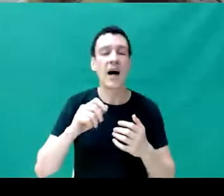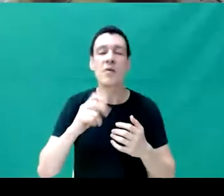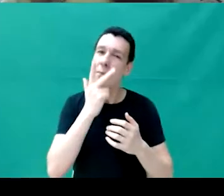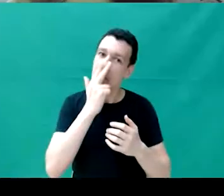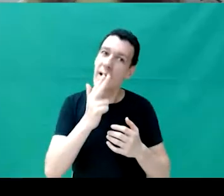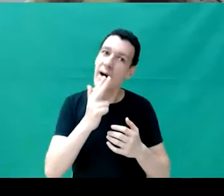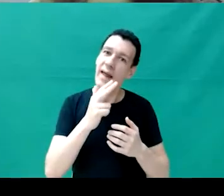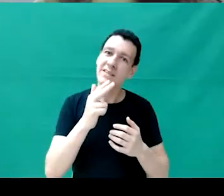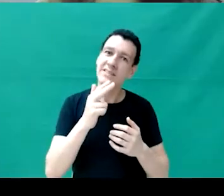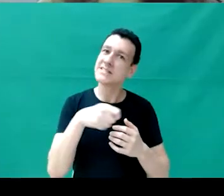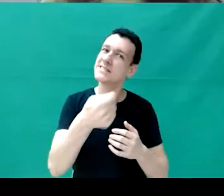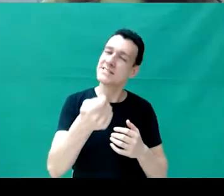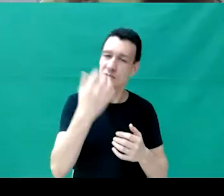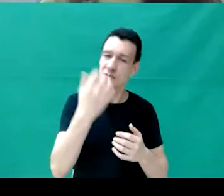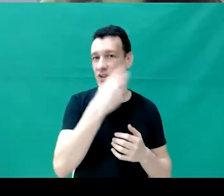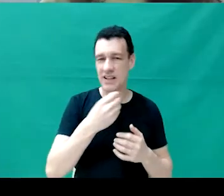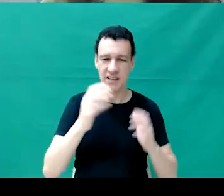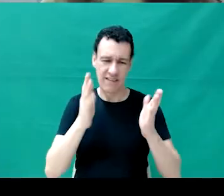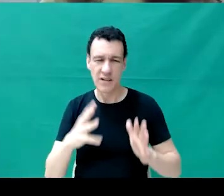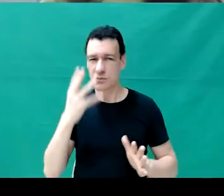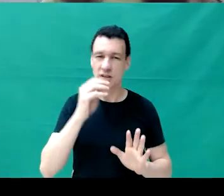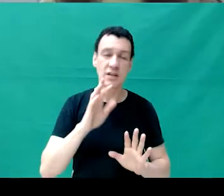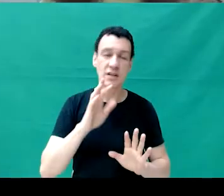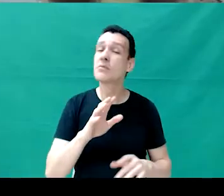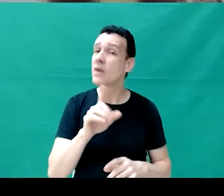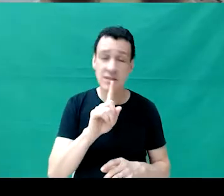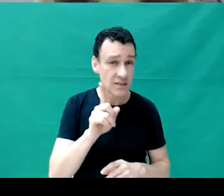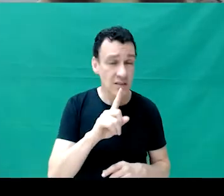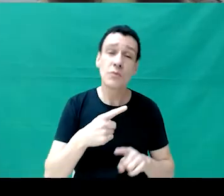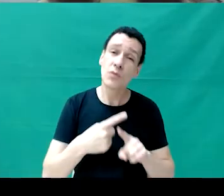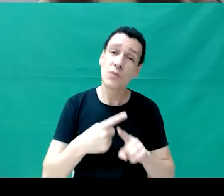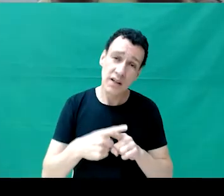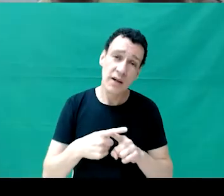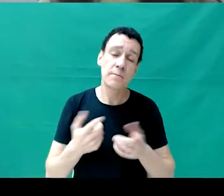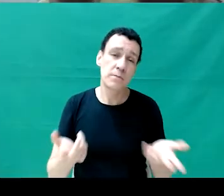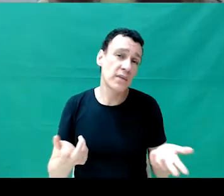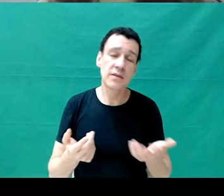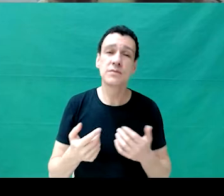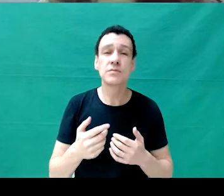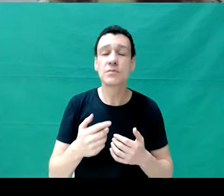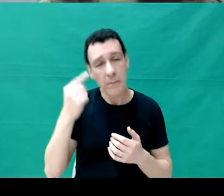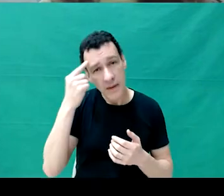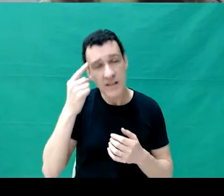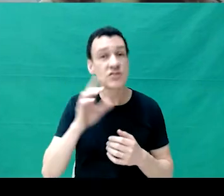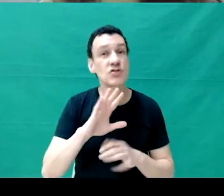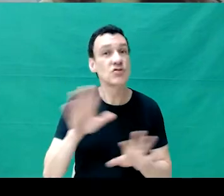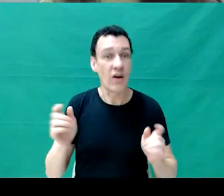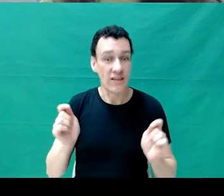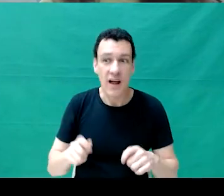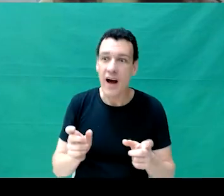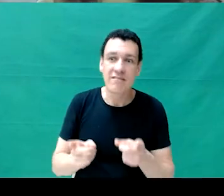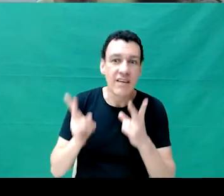algo quando a gente vê o corpo da mulher negra exclusivamente como mercadoria.